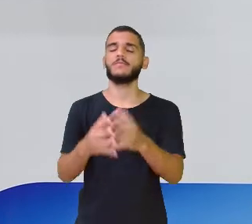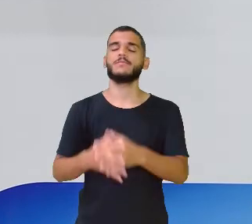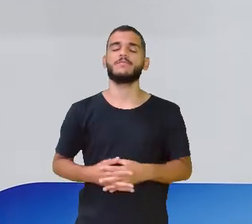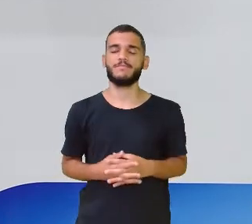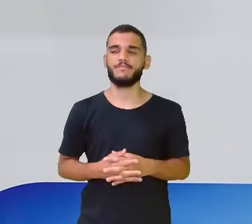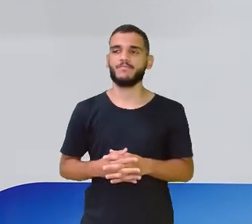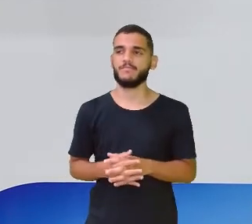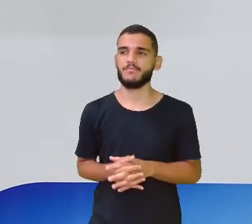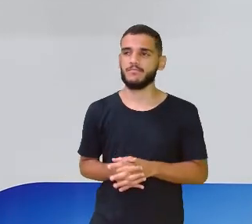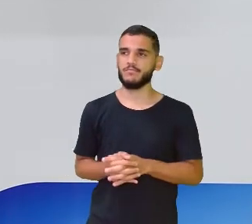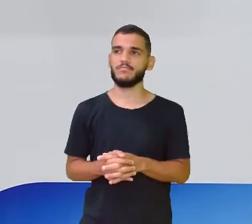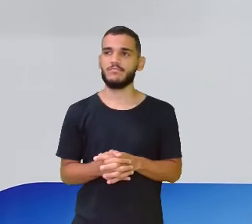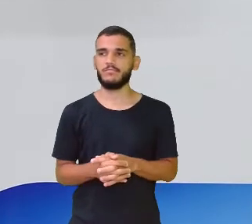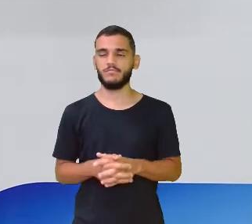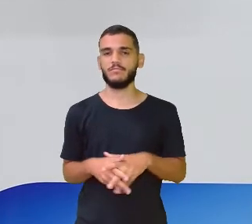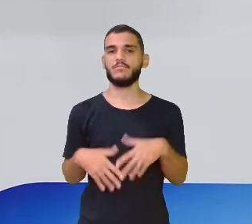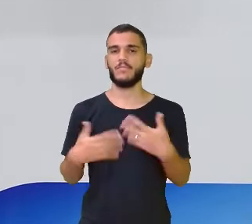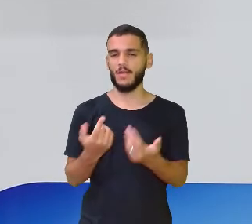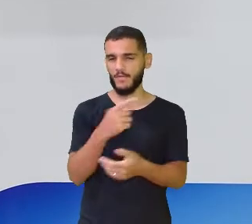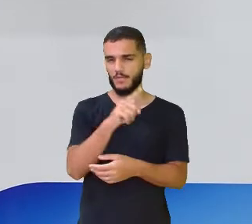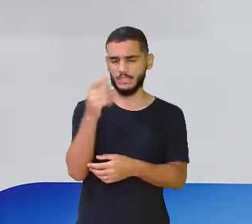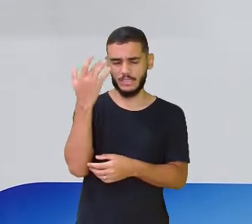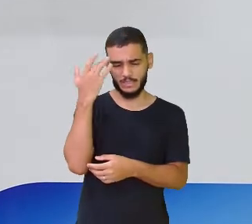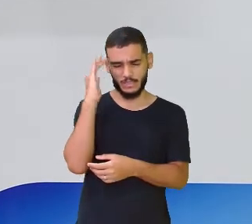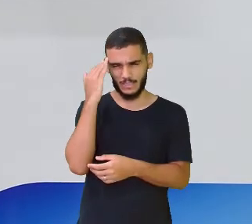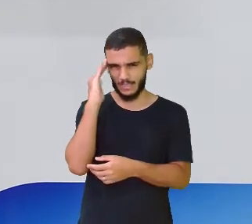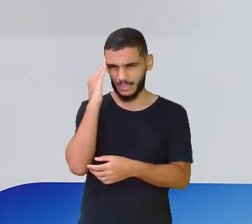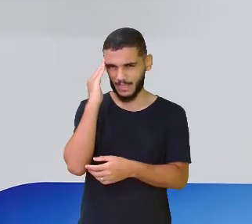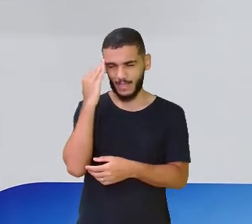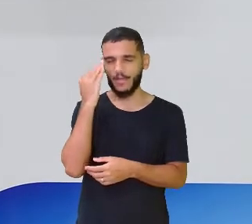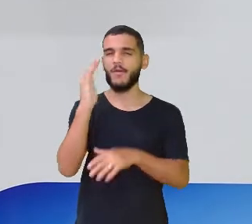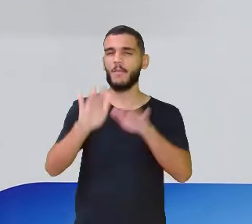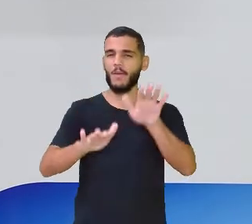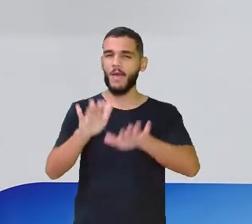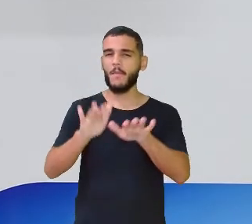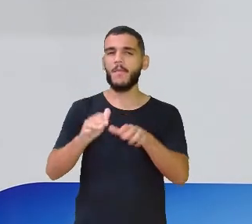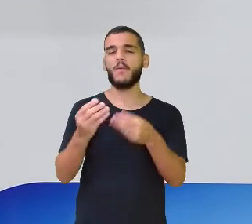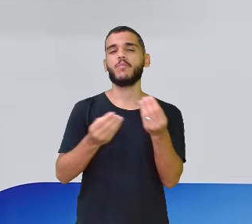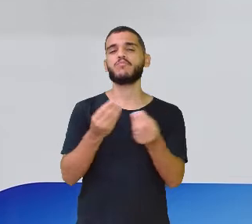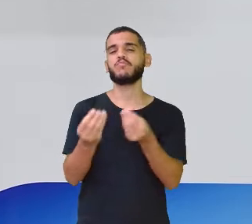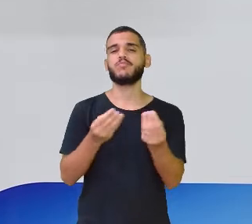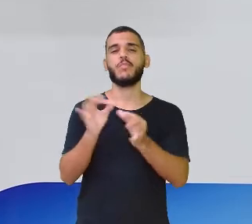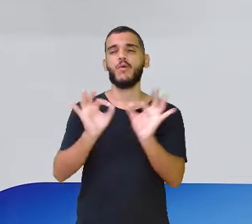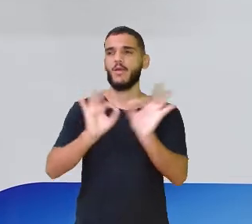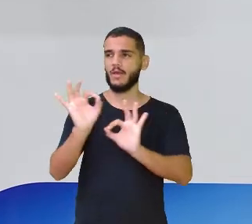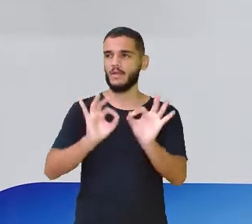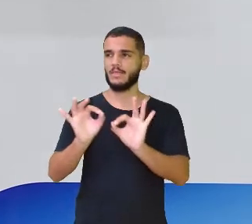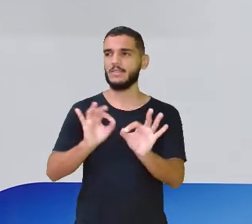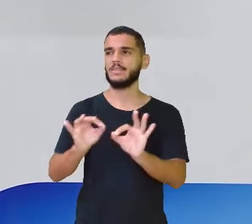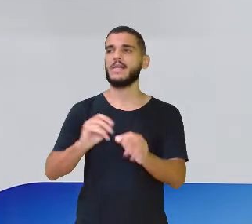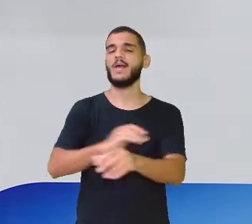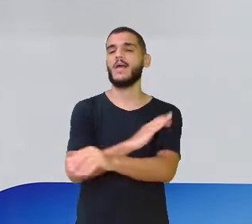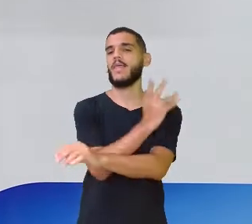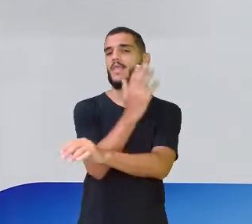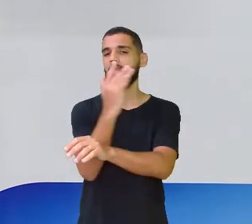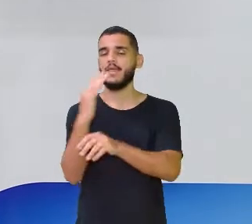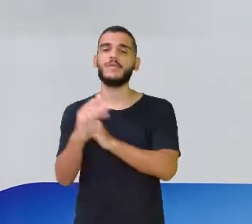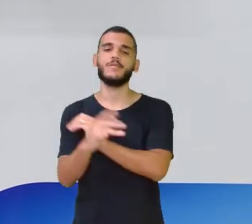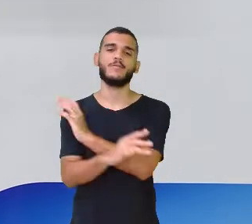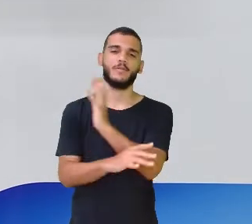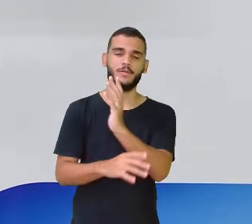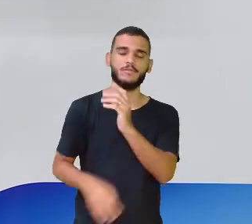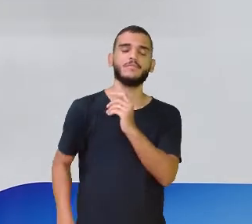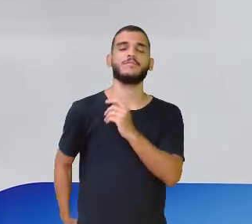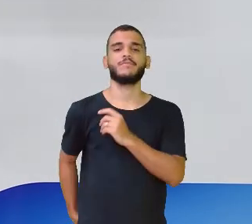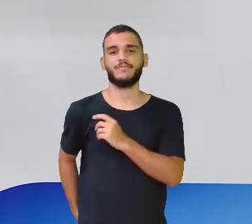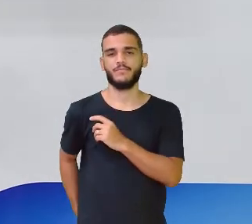tá certo? Estão entendendo mais ou menos como é que funciona essa coisa da natureza? É um com equilíbrio com o outro. E